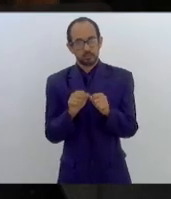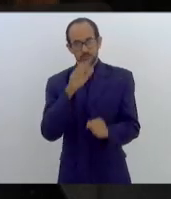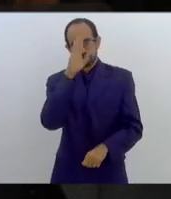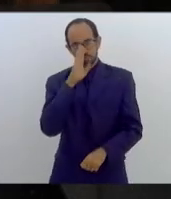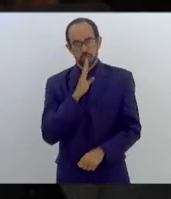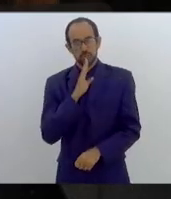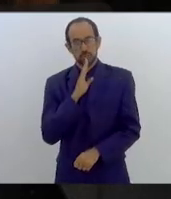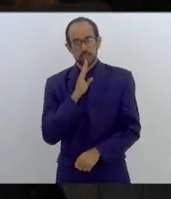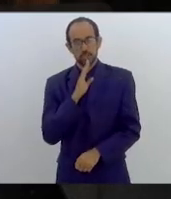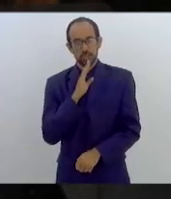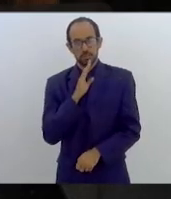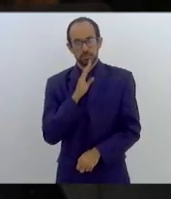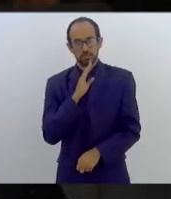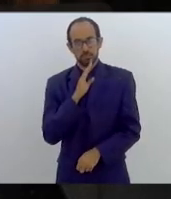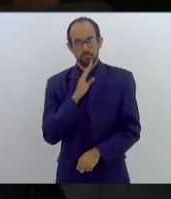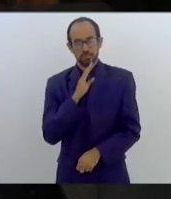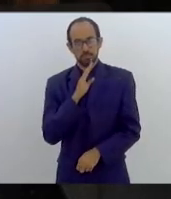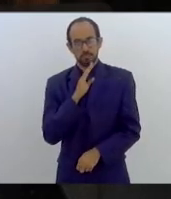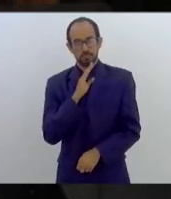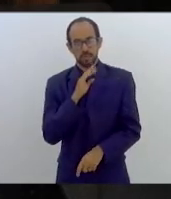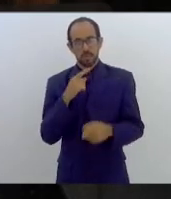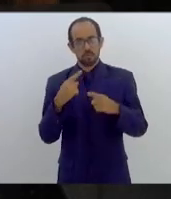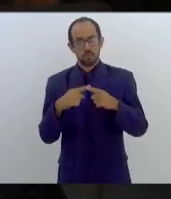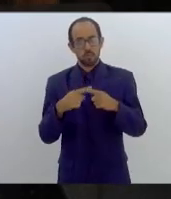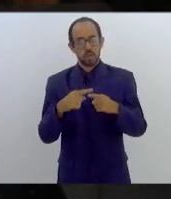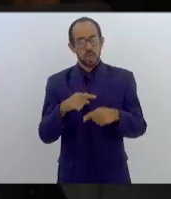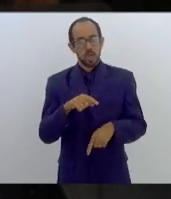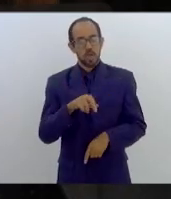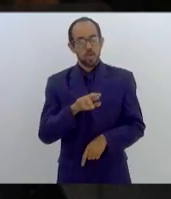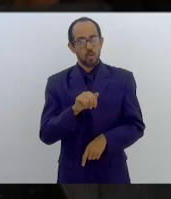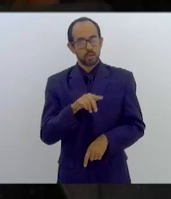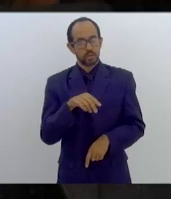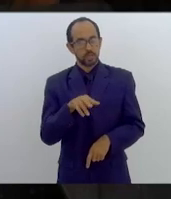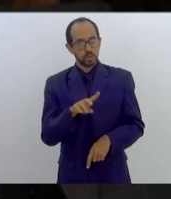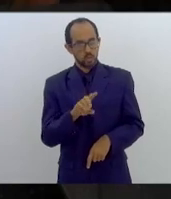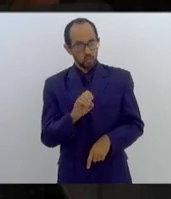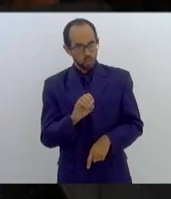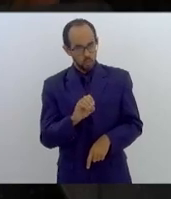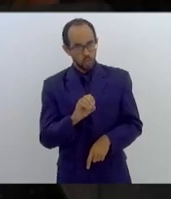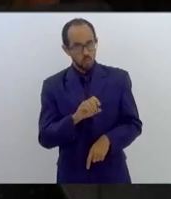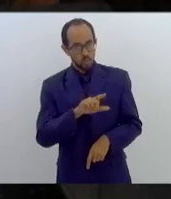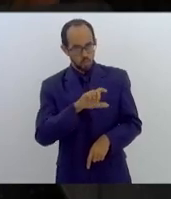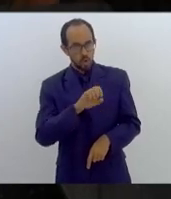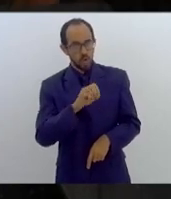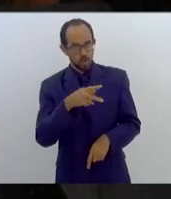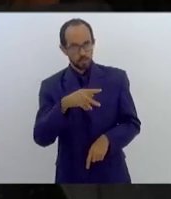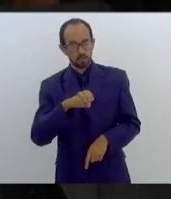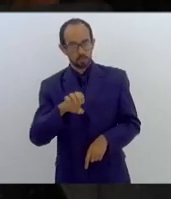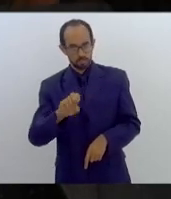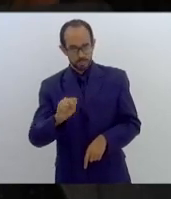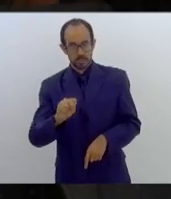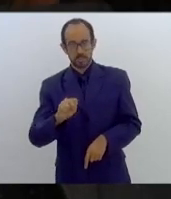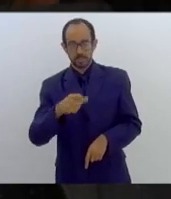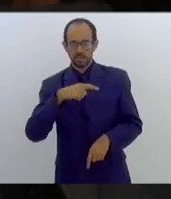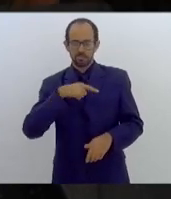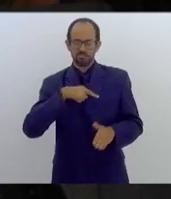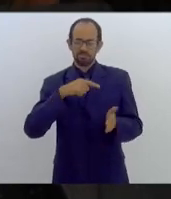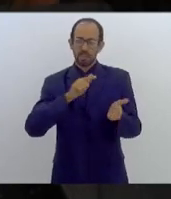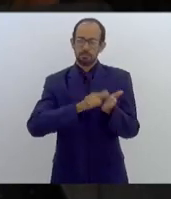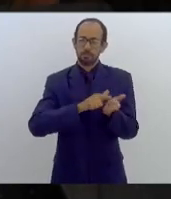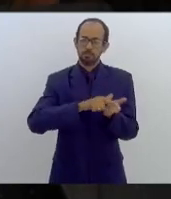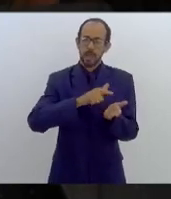graça. Porque o Rodrigo Lopes, de fato, tem uma folha de serviço